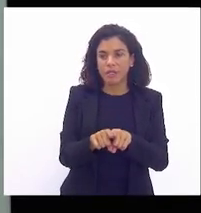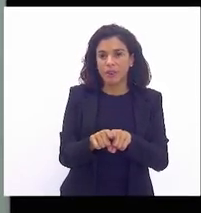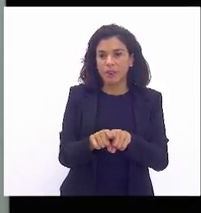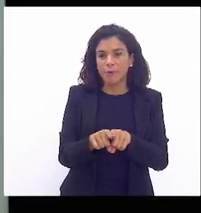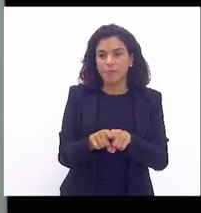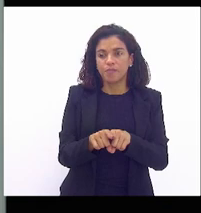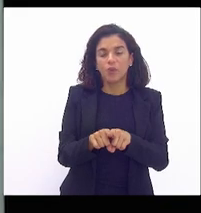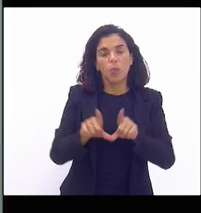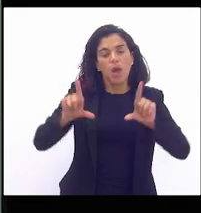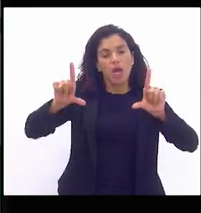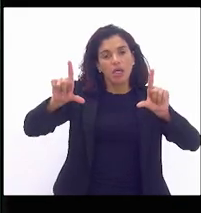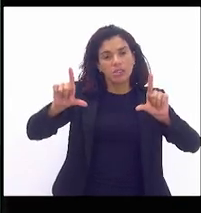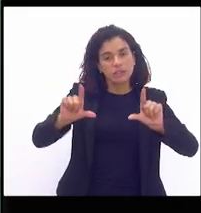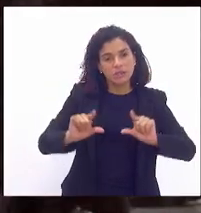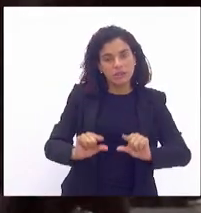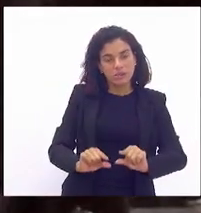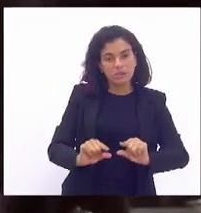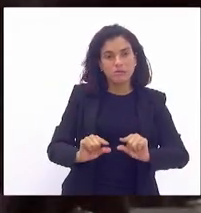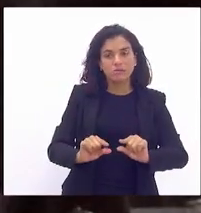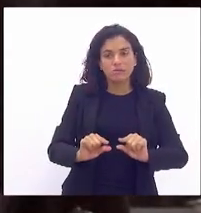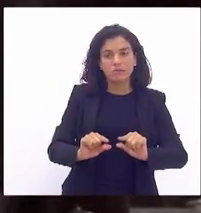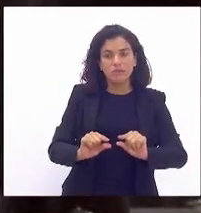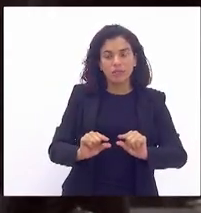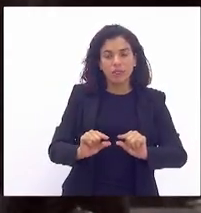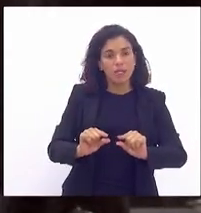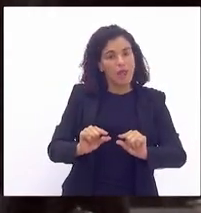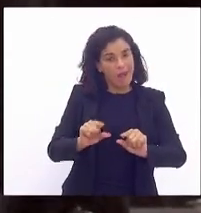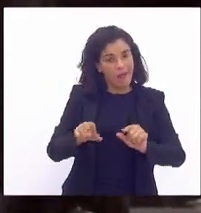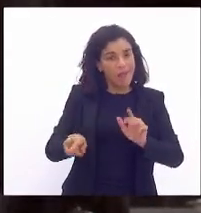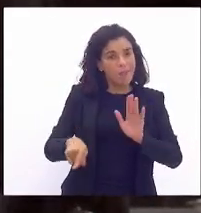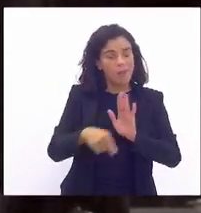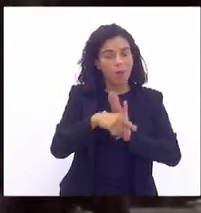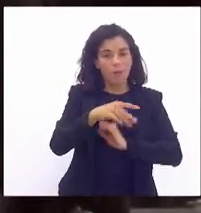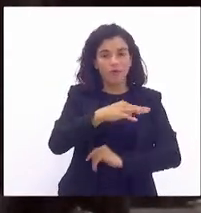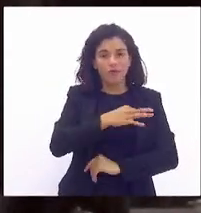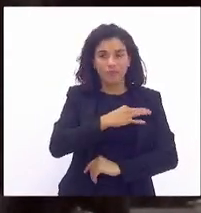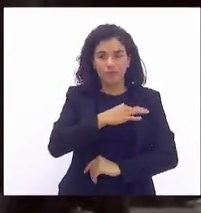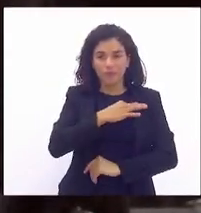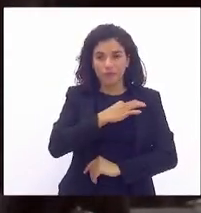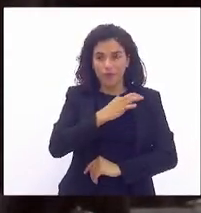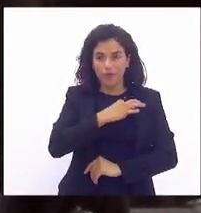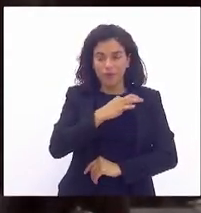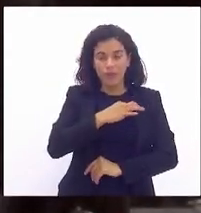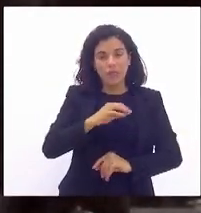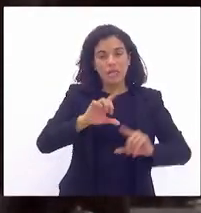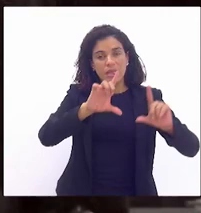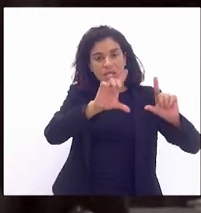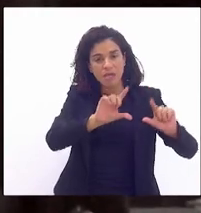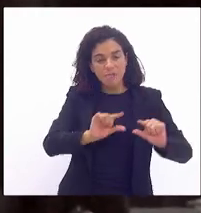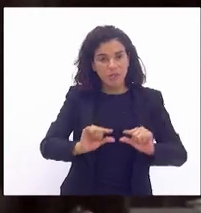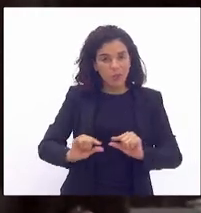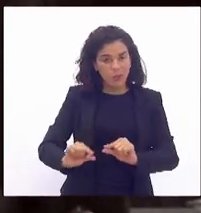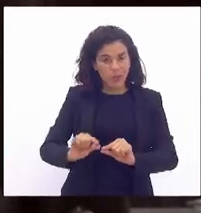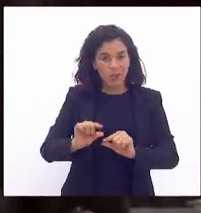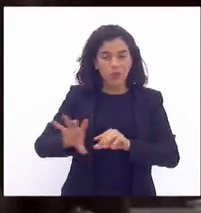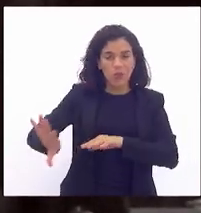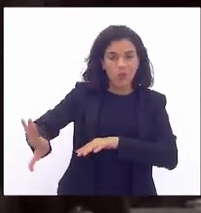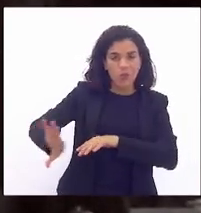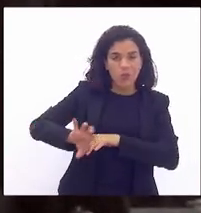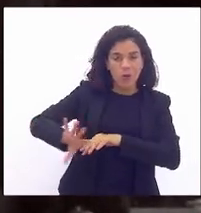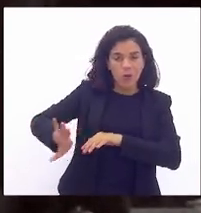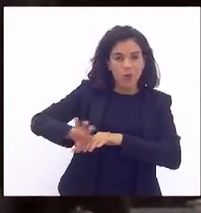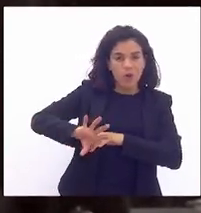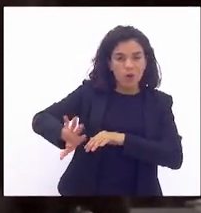uma redução feita de forma voluntária da nossa outorga, diminuindo a nossa captação em